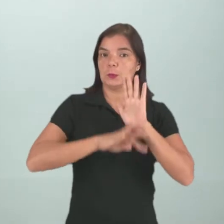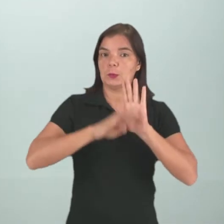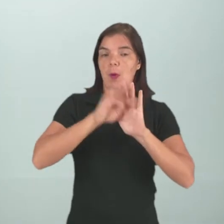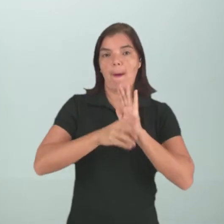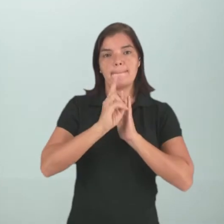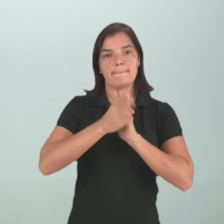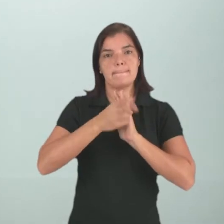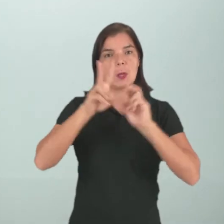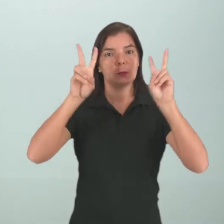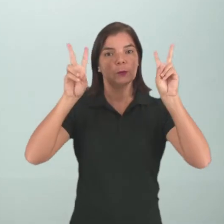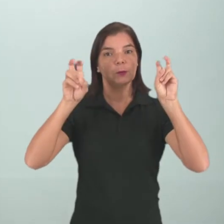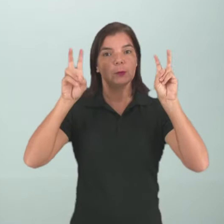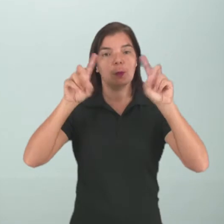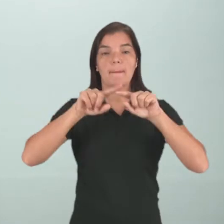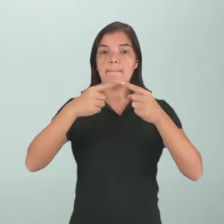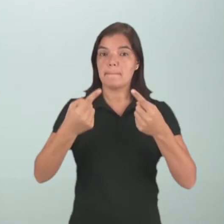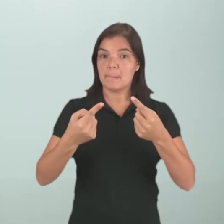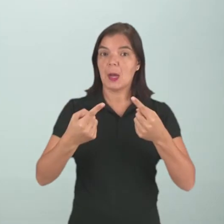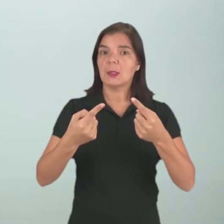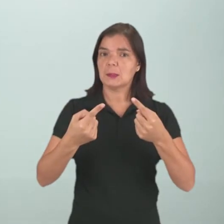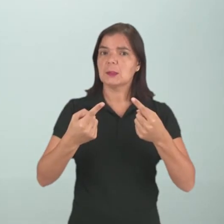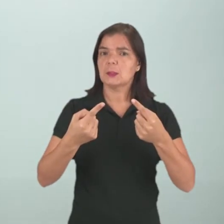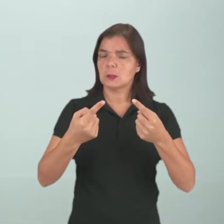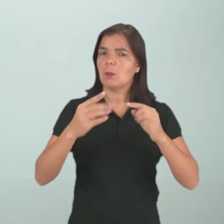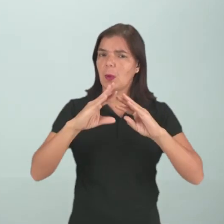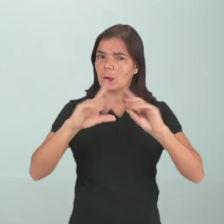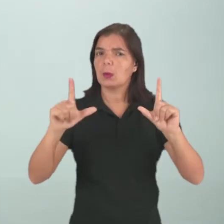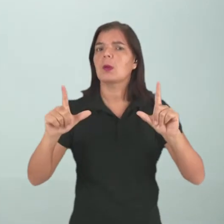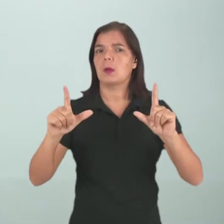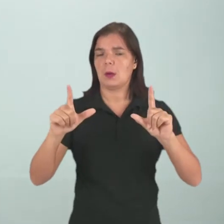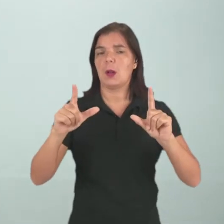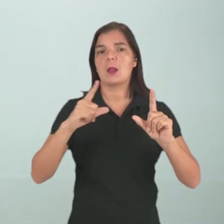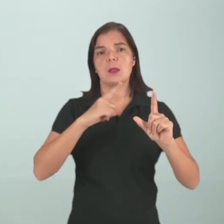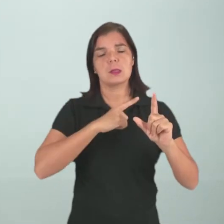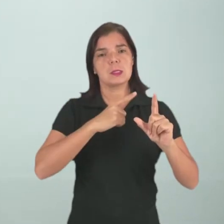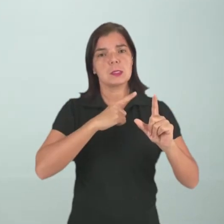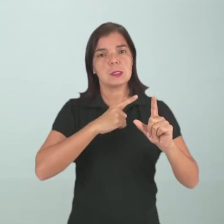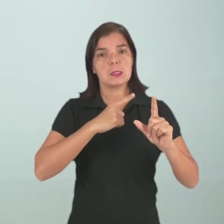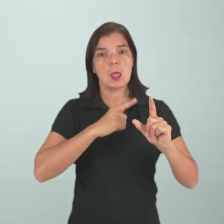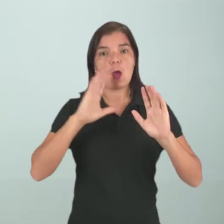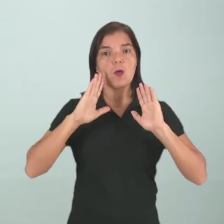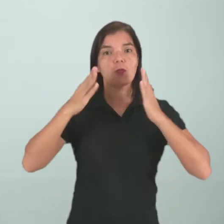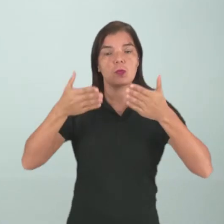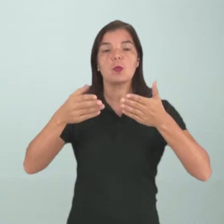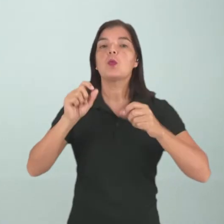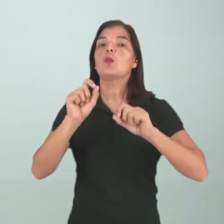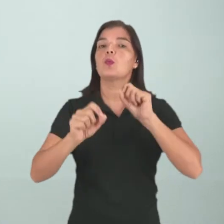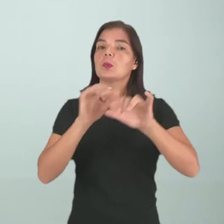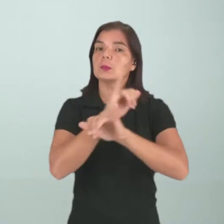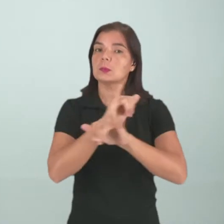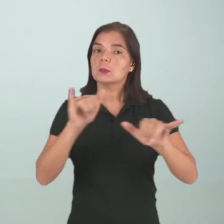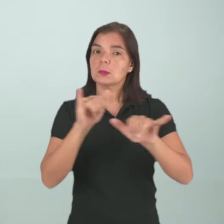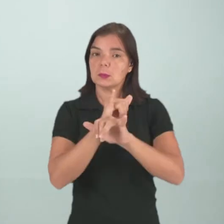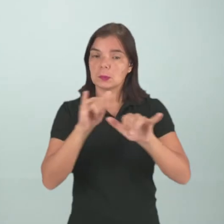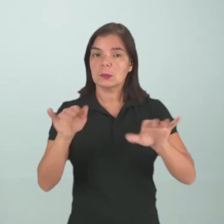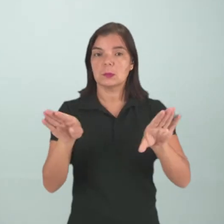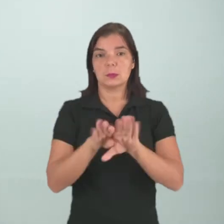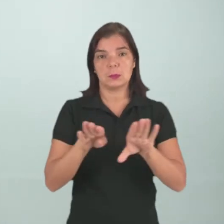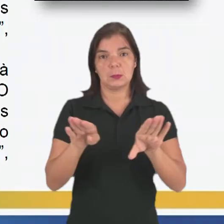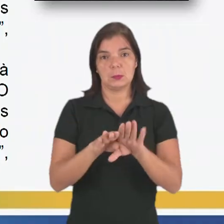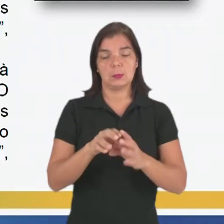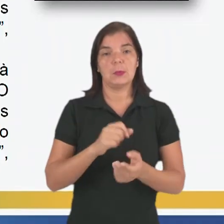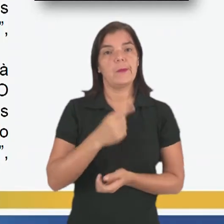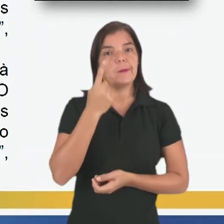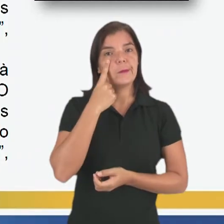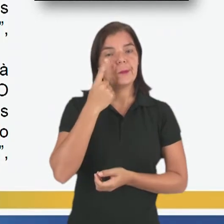tem a mesma temática, mas que ele é mais objetivo, ele tem a intenção de trazer as informações, tá? E